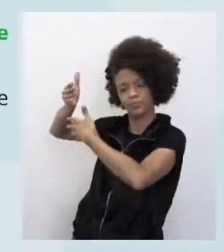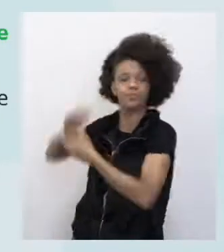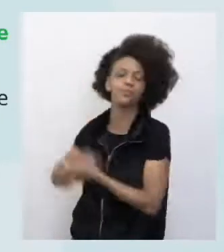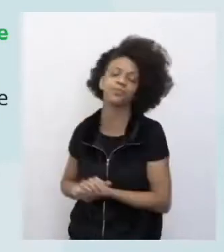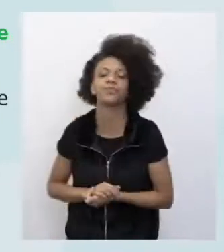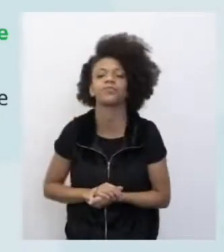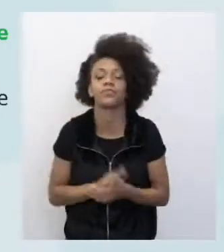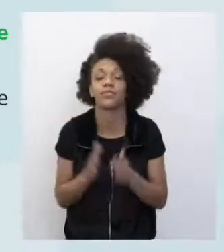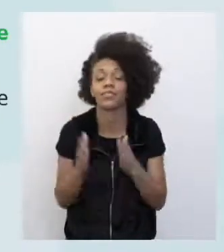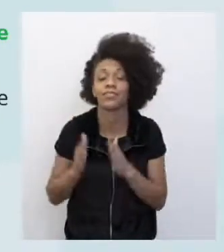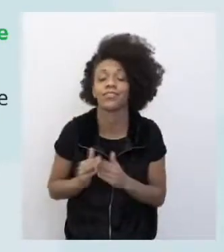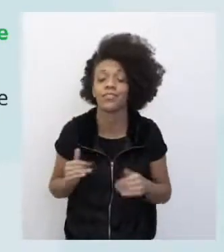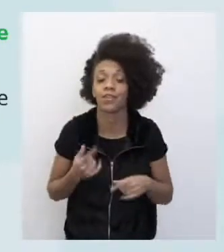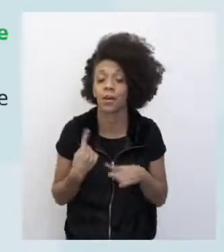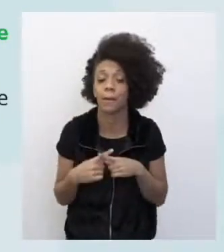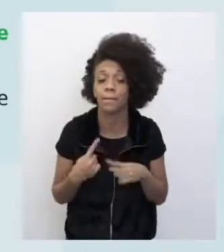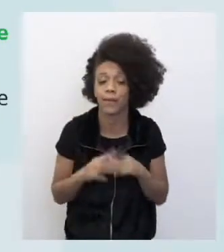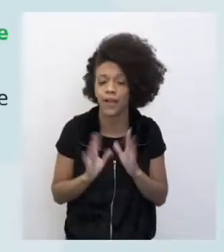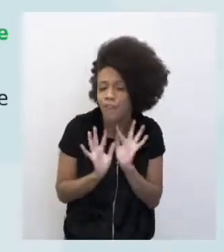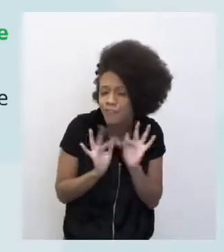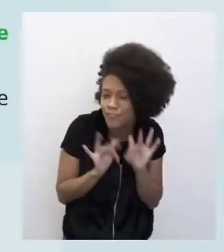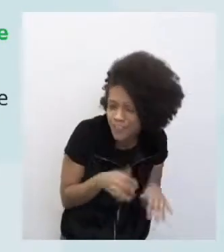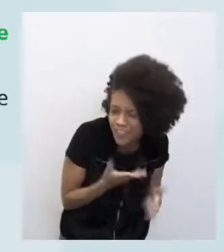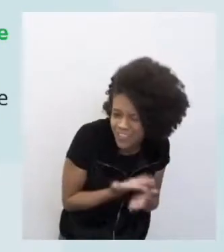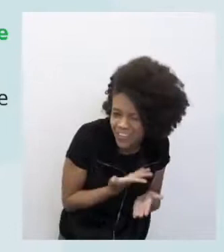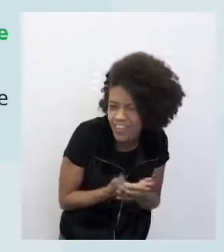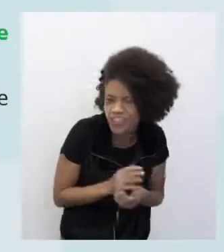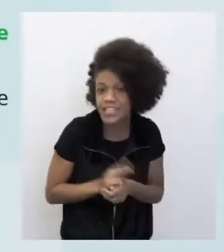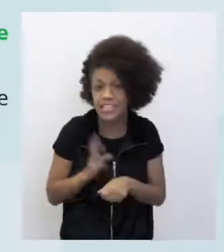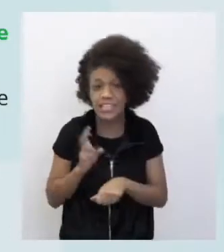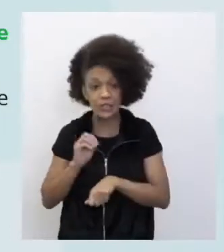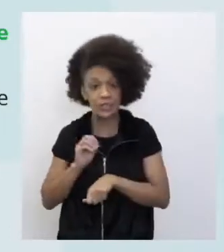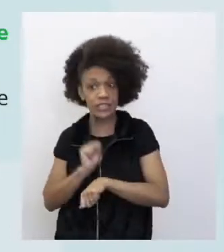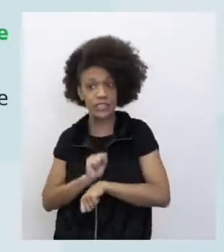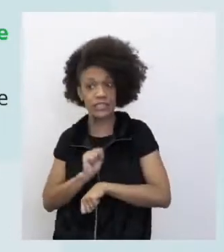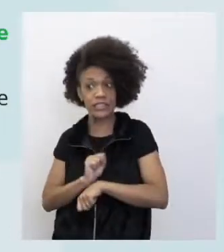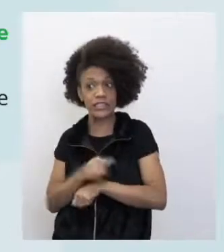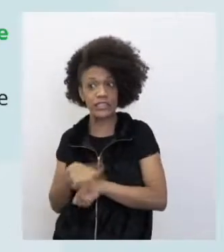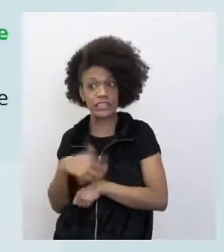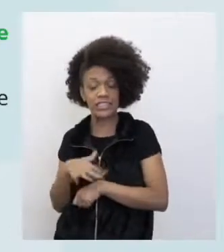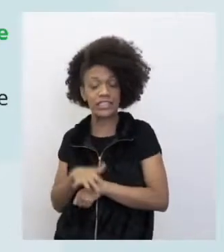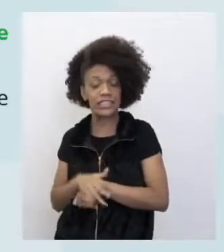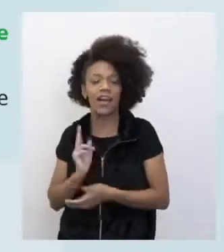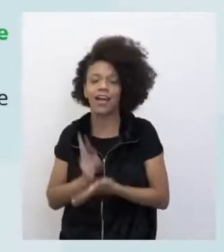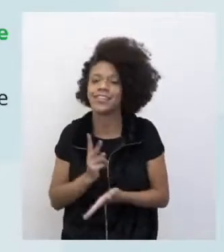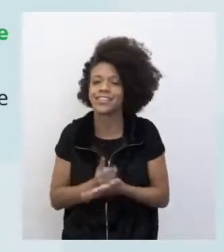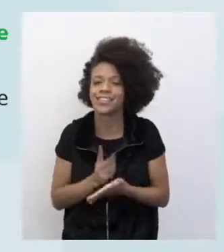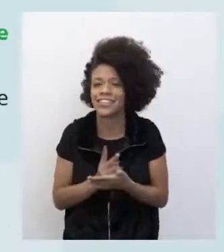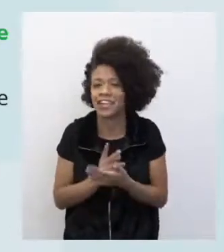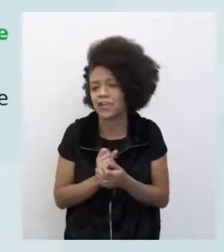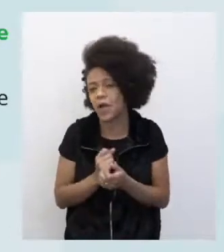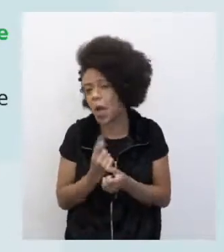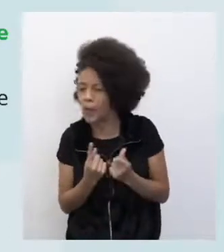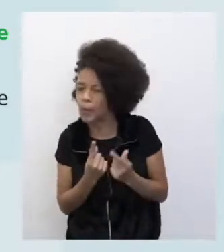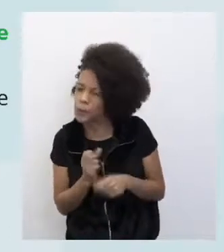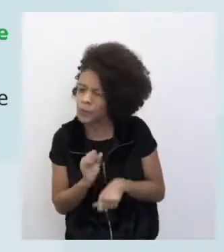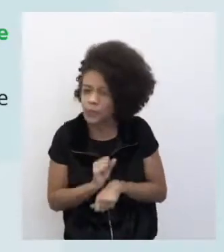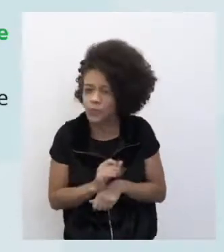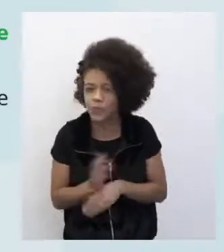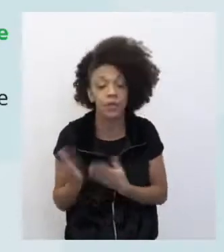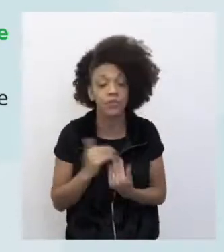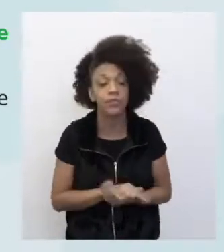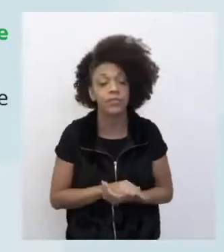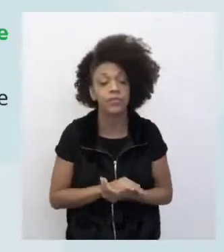aberto, por favor, porque vai ser o finalzinho da aula. 50 segundos para terminar. A gente sempre vai ter um chorinho de uns alguns segundos. Bora lá,